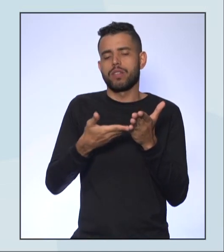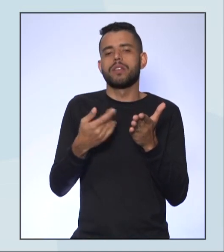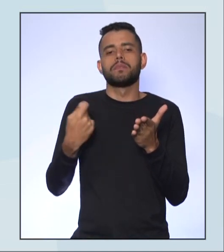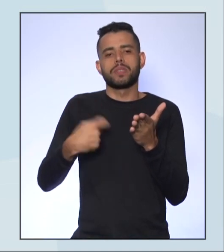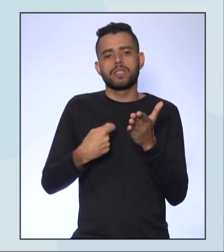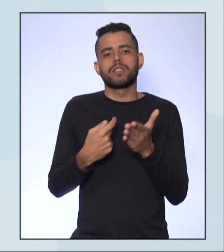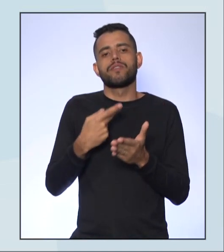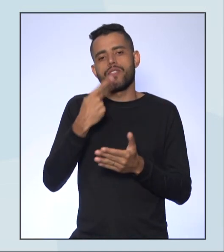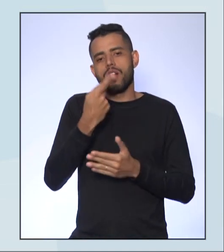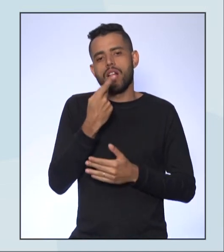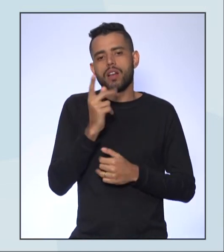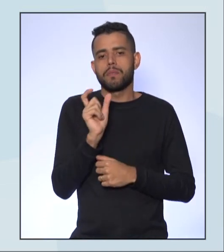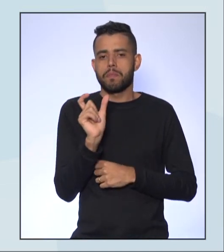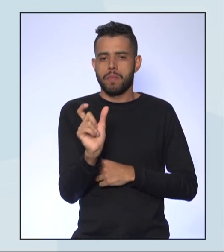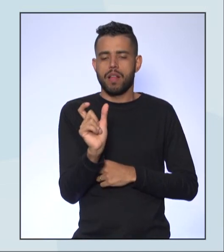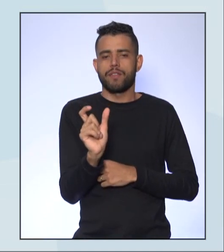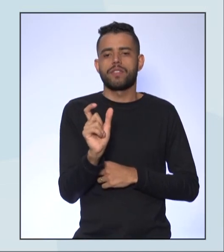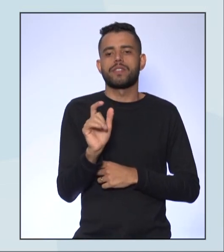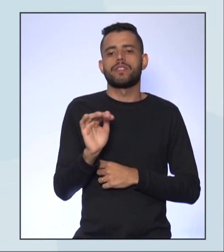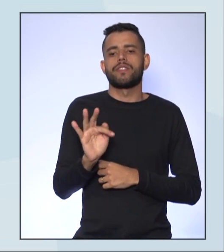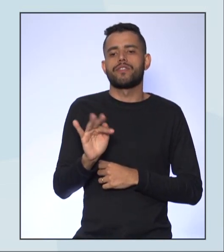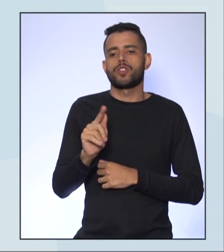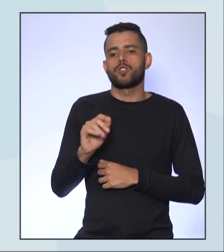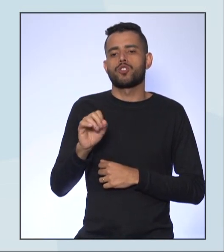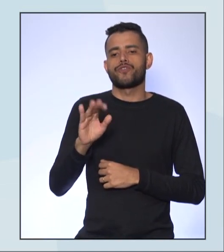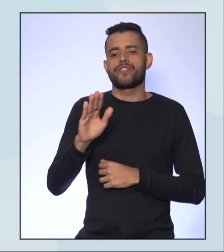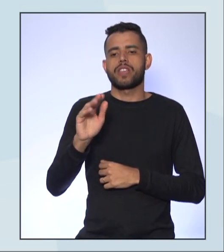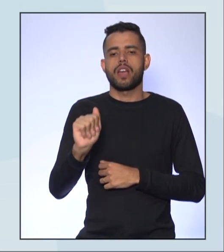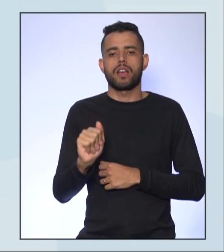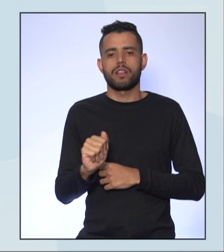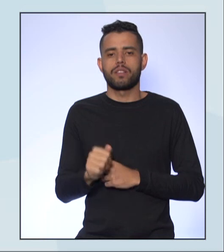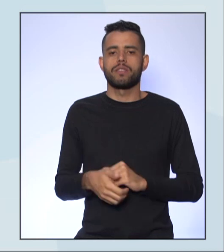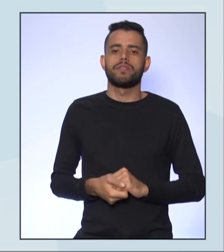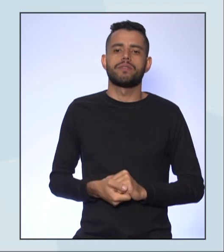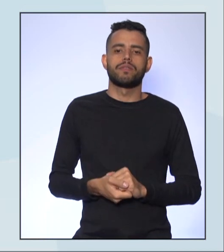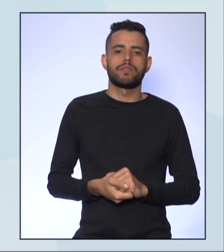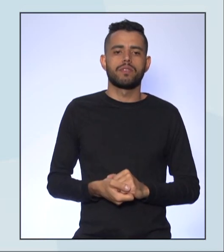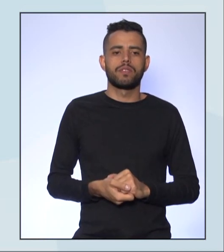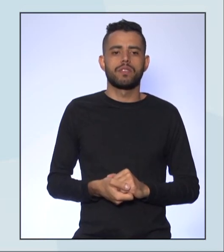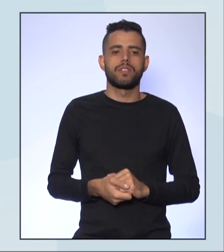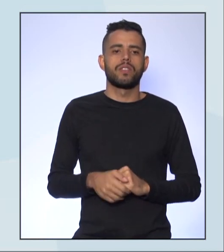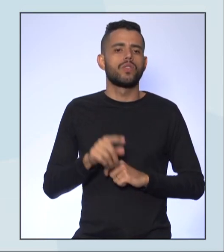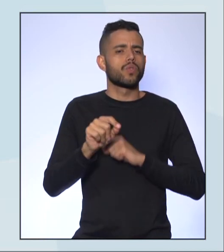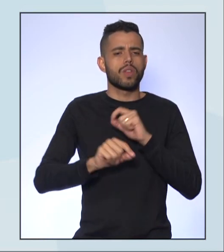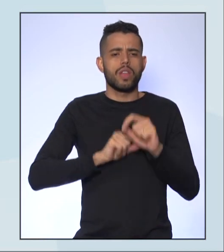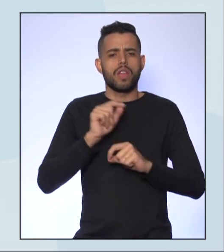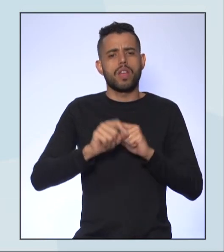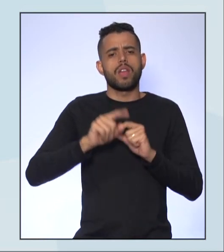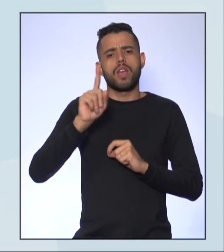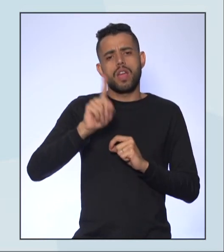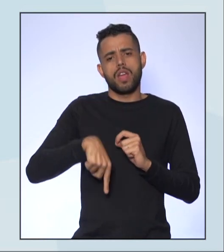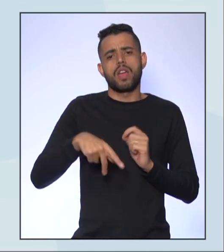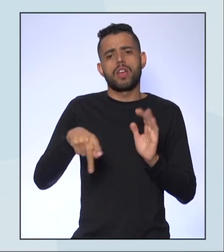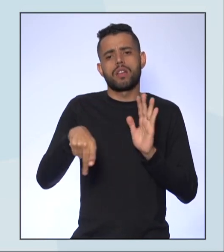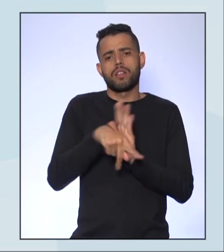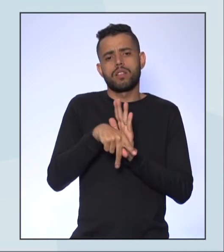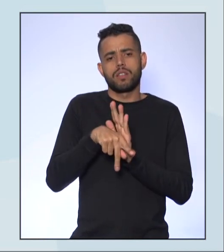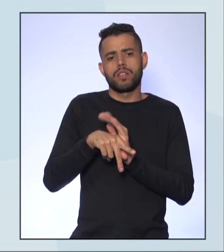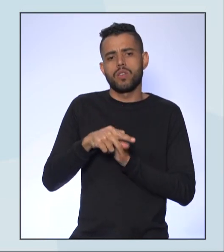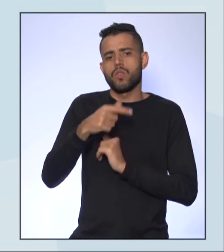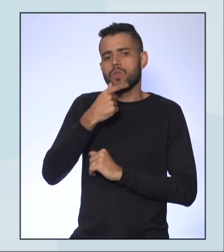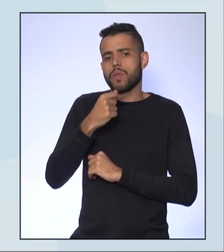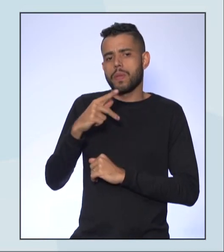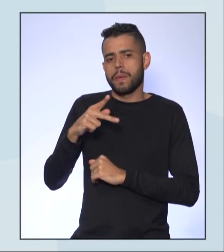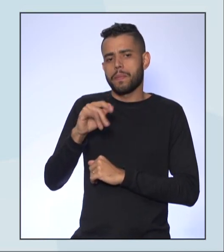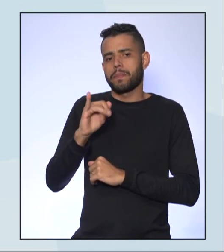origem da palavra filosofia. A origem da palavra filosofia foi conferida pela tradição a Pitágoras.